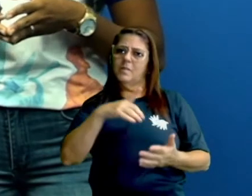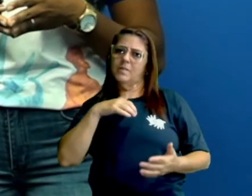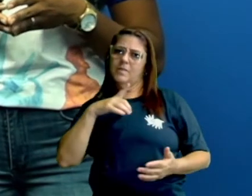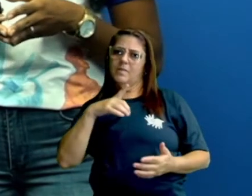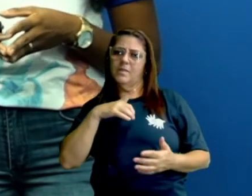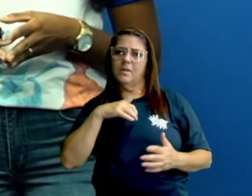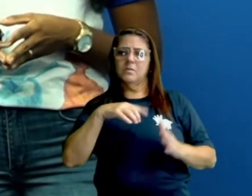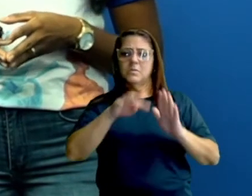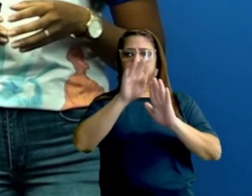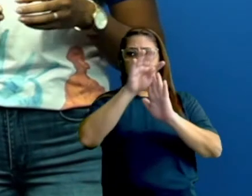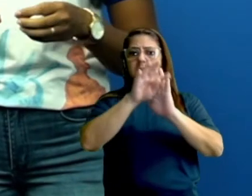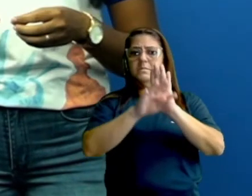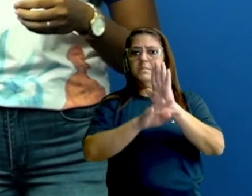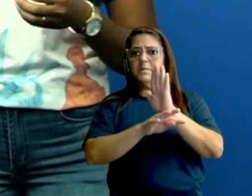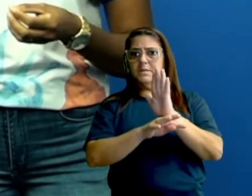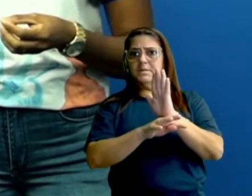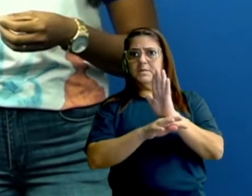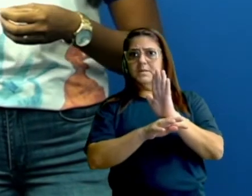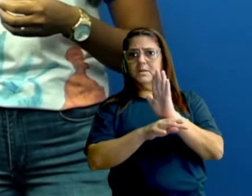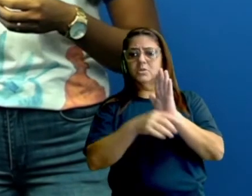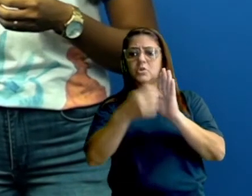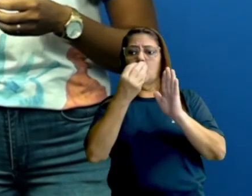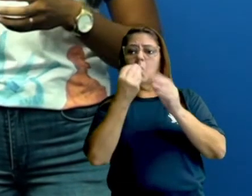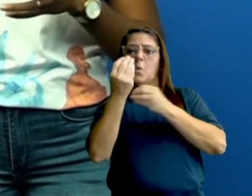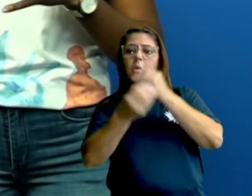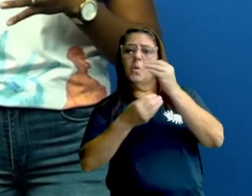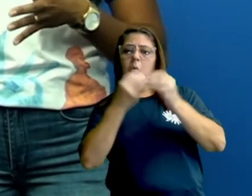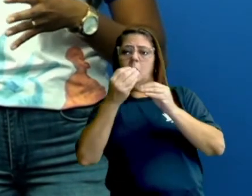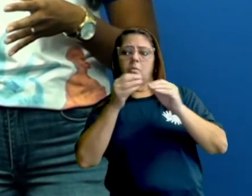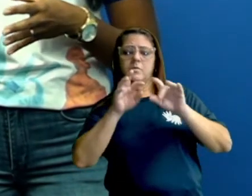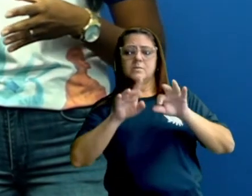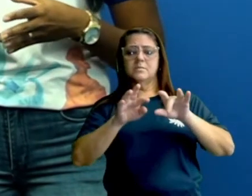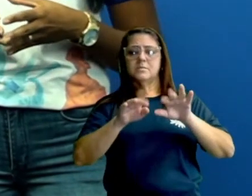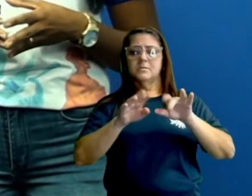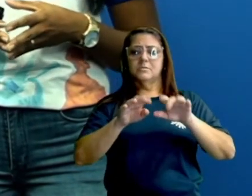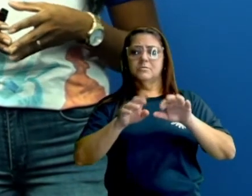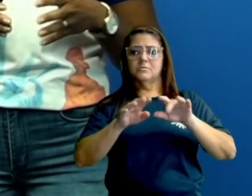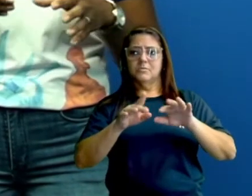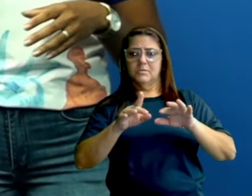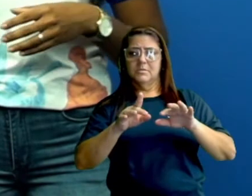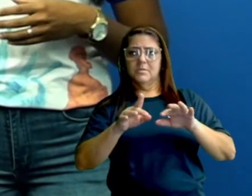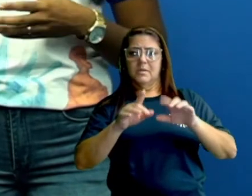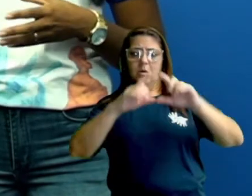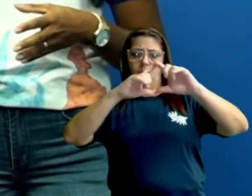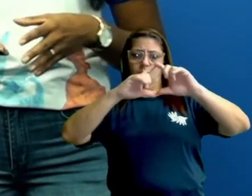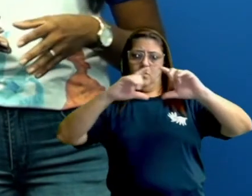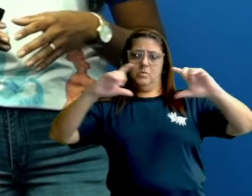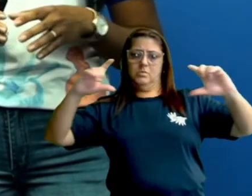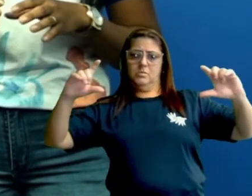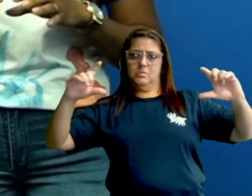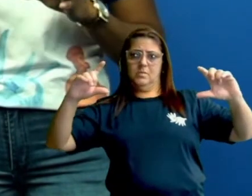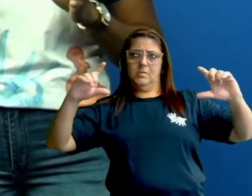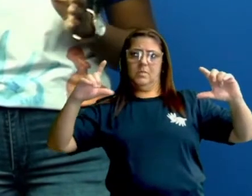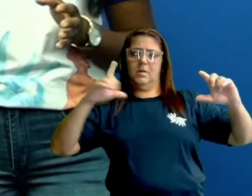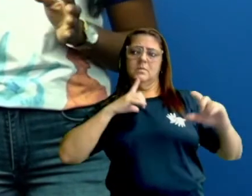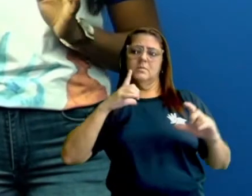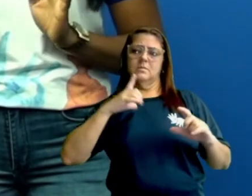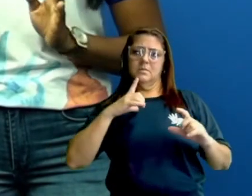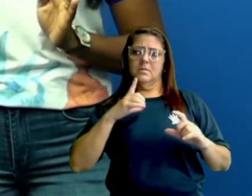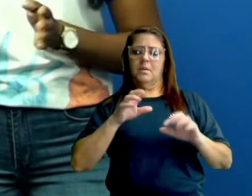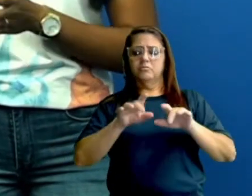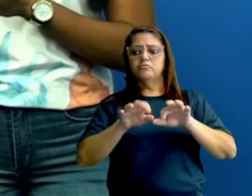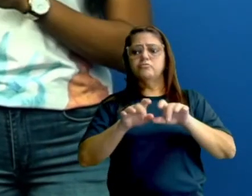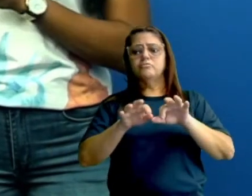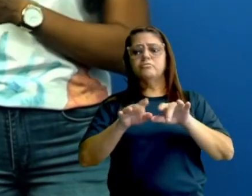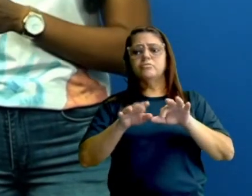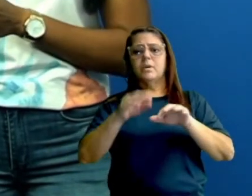corpo da mensagem, que aí é o local onde você vai falar diretamente com a pessoa sobre o que está enviando, enfim, você